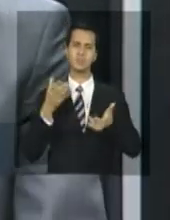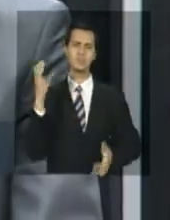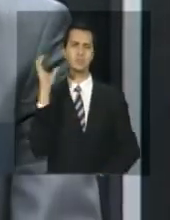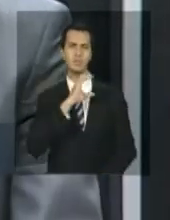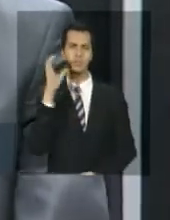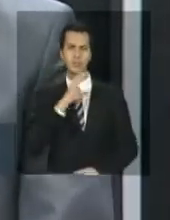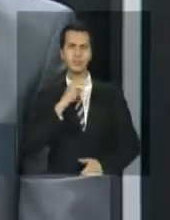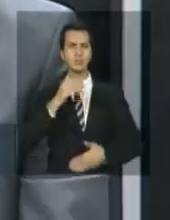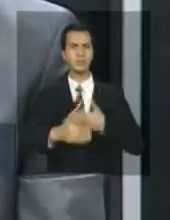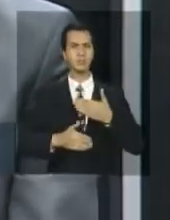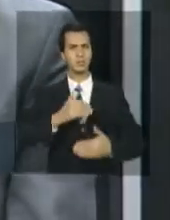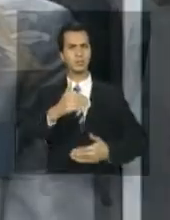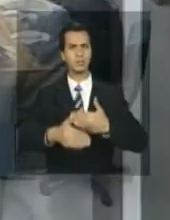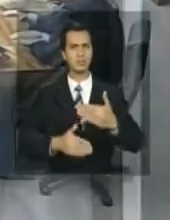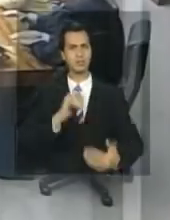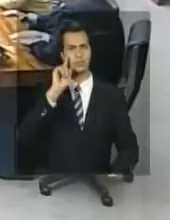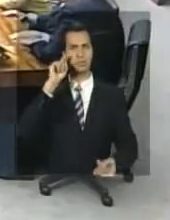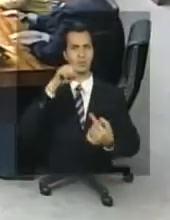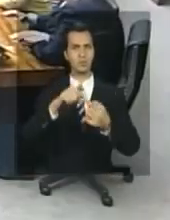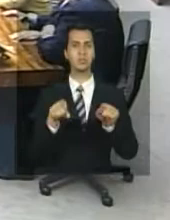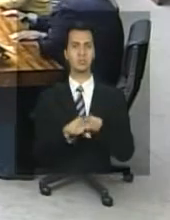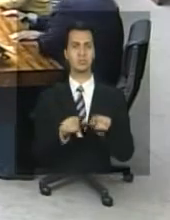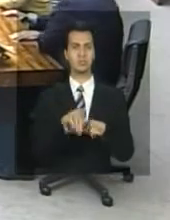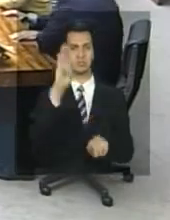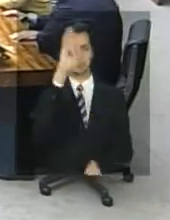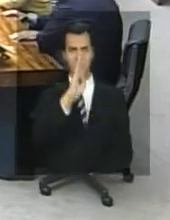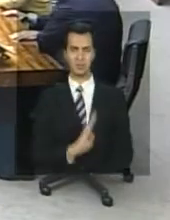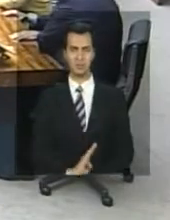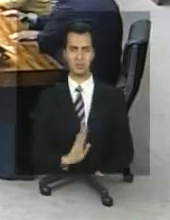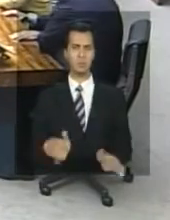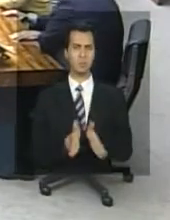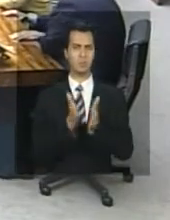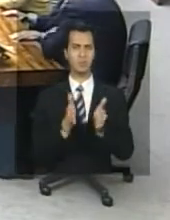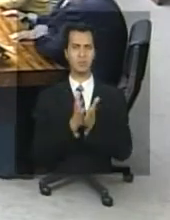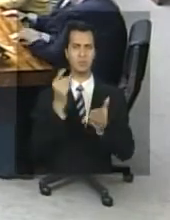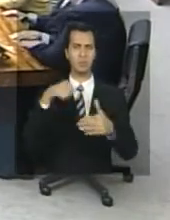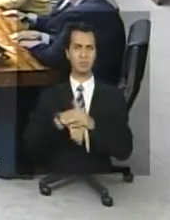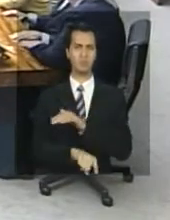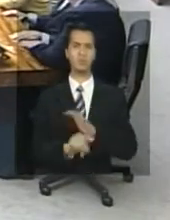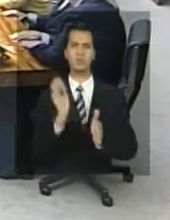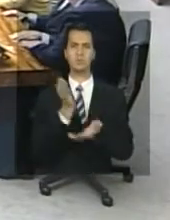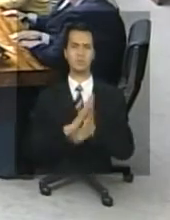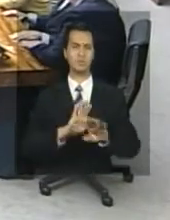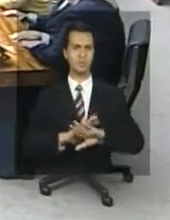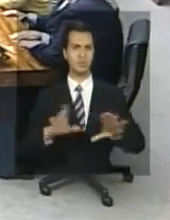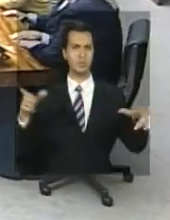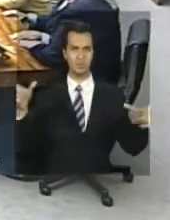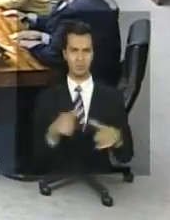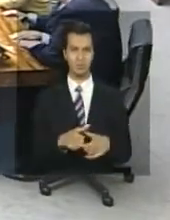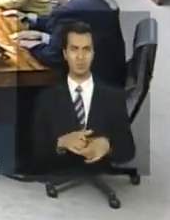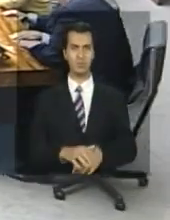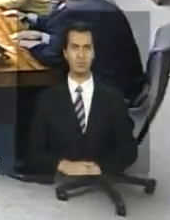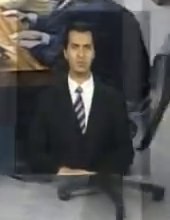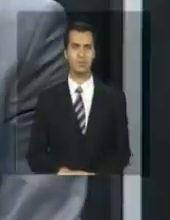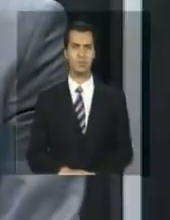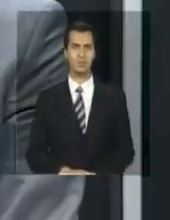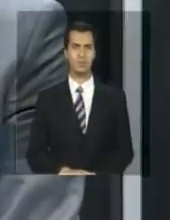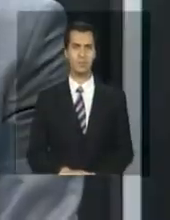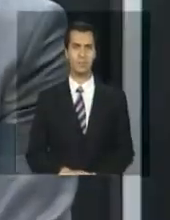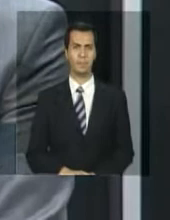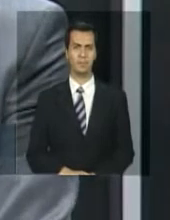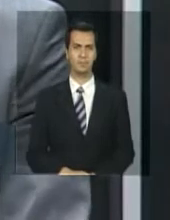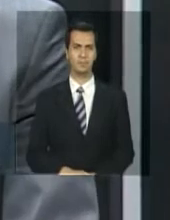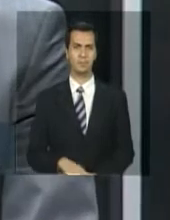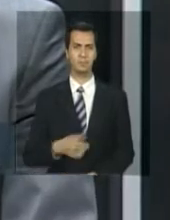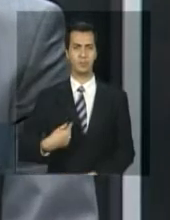celeramente em direção à meta de tornar o Brasil um país sem miséria. Já começamos a enfrentar uma